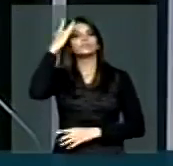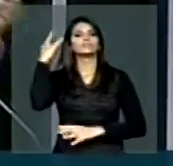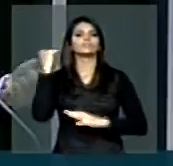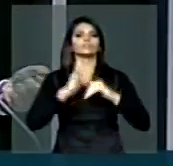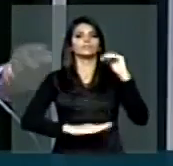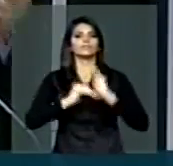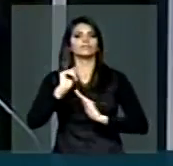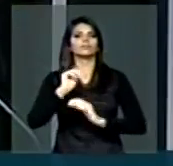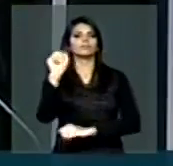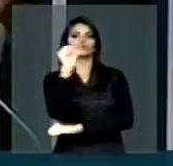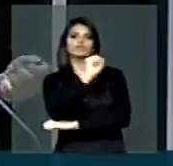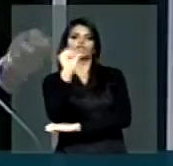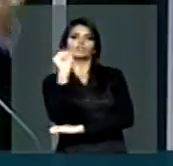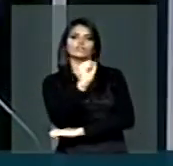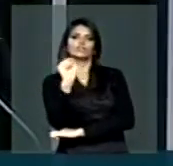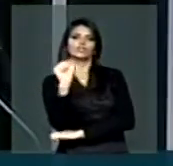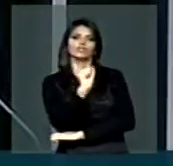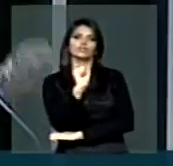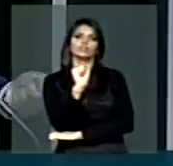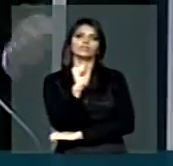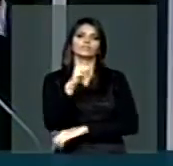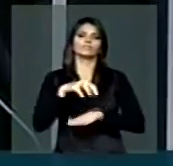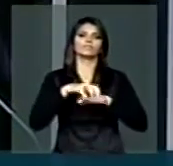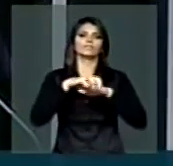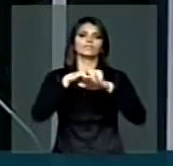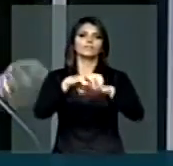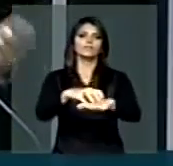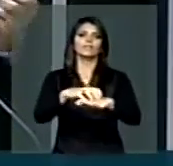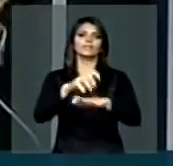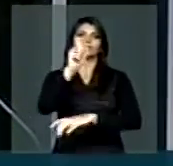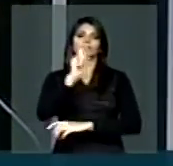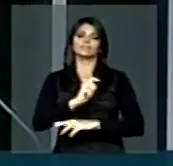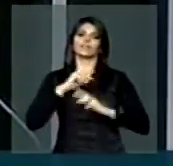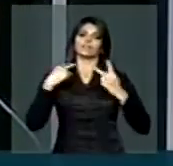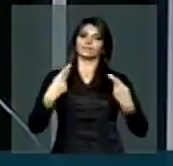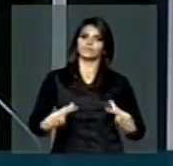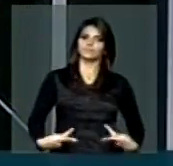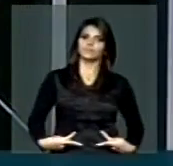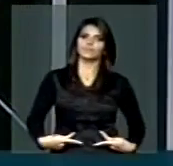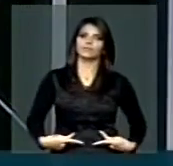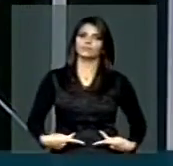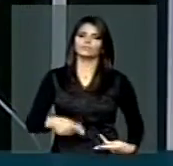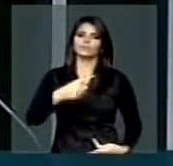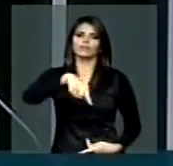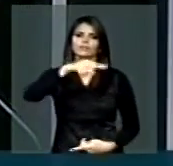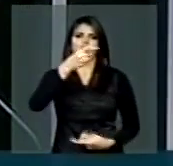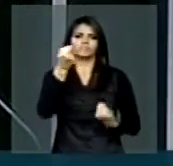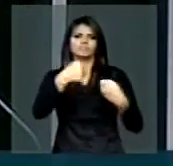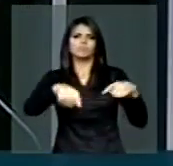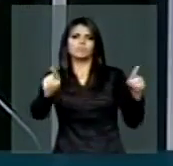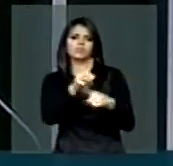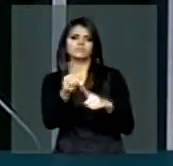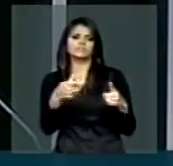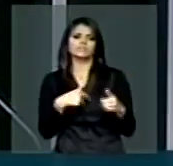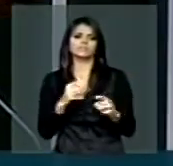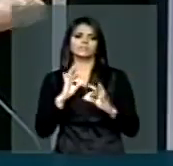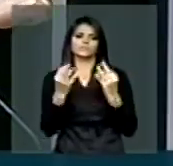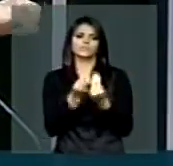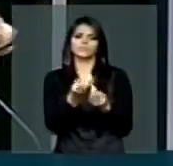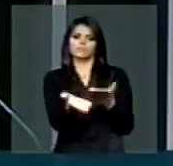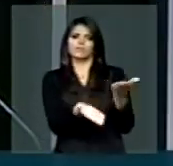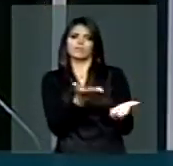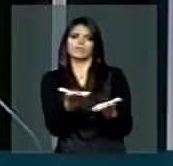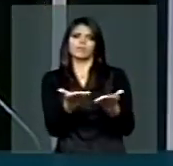possam dirigir o veículo que transporta seres humanos debilitados. Eles não precisam ser tratorista, eles não precisam